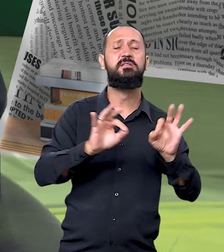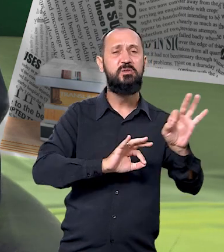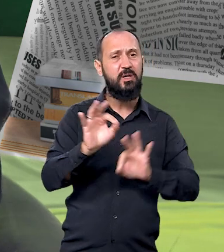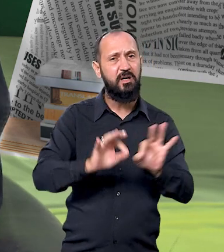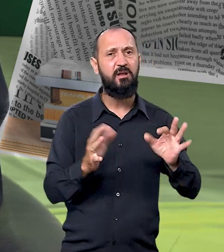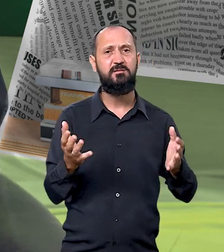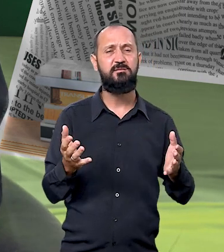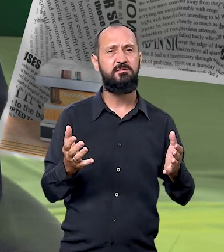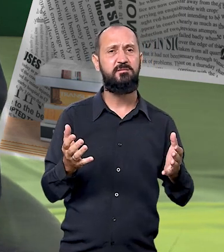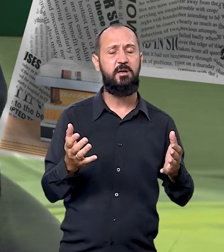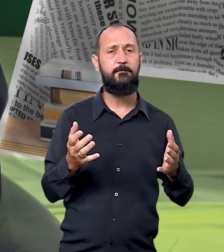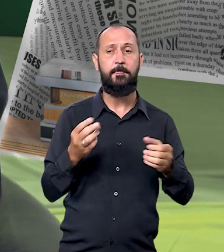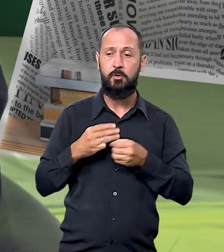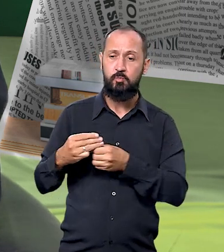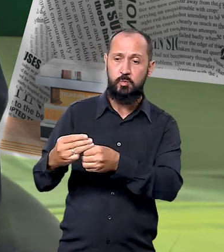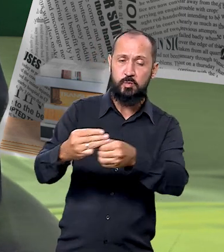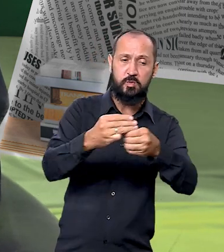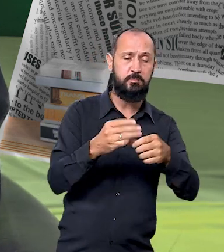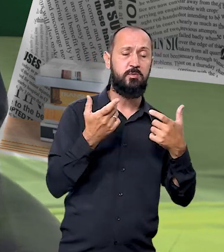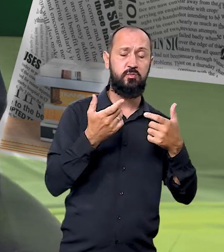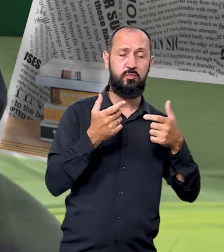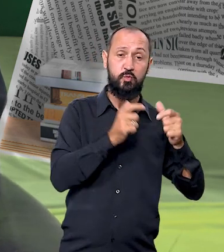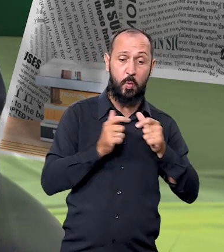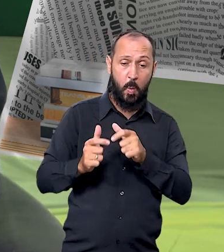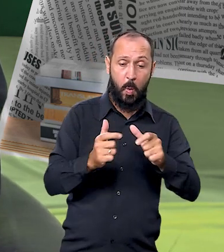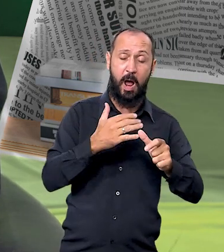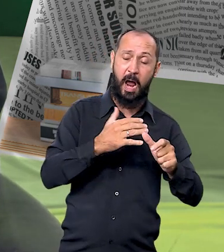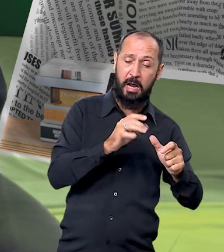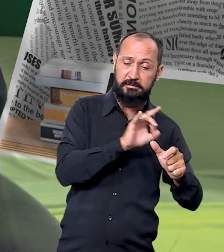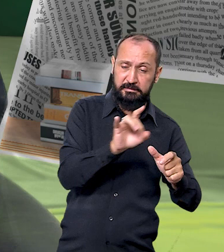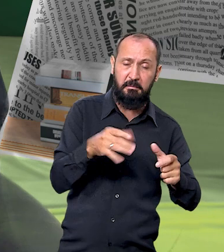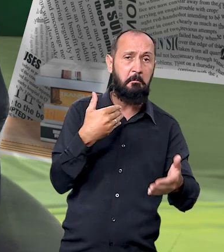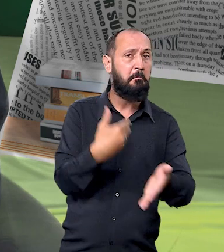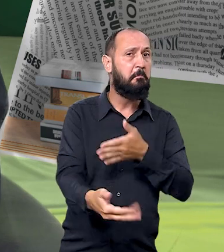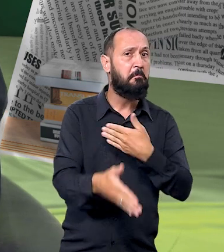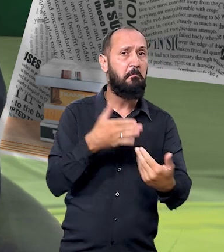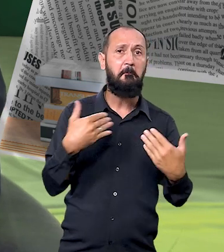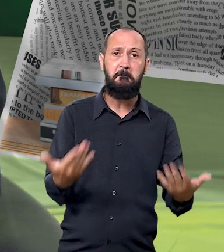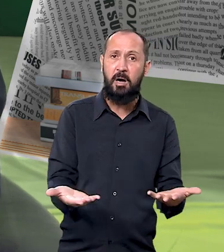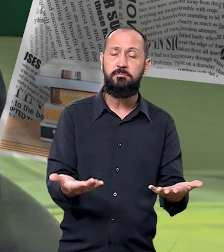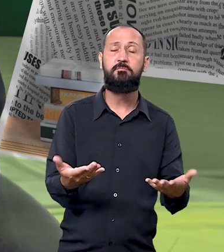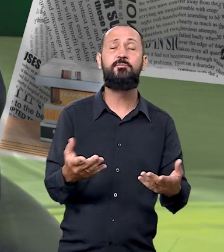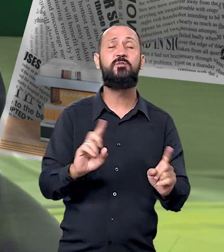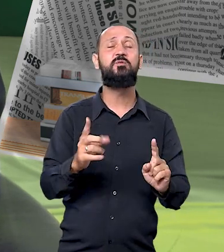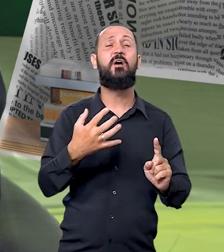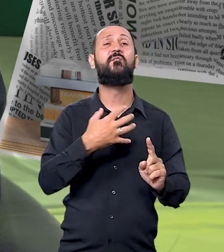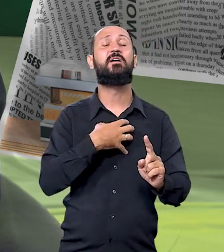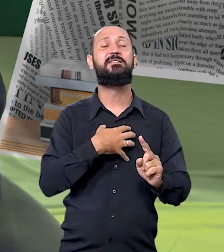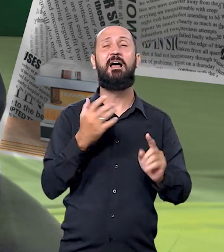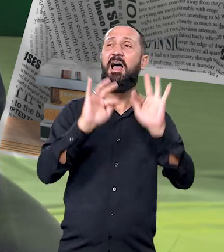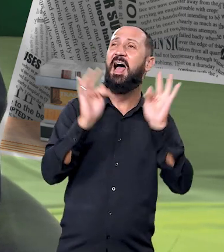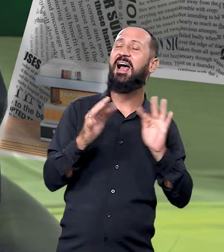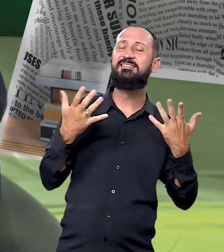estimulá-las a se organizarem nos seus municípios, nos seus espaços, seja ele qual for. Não